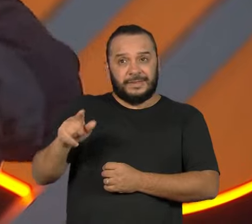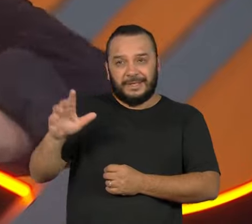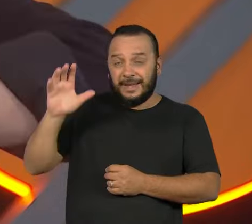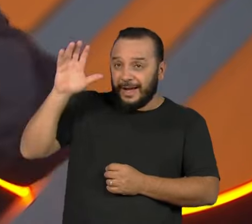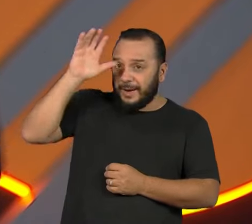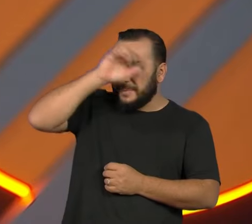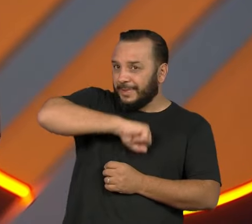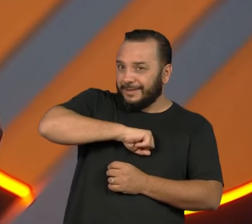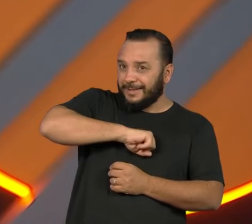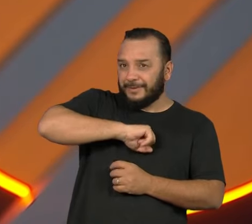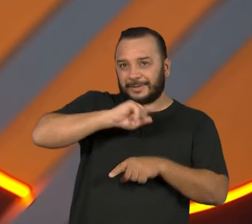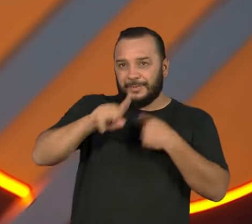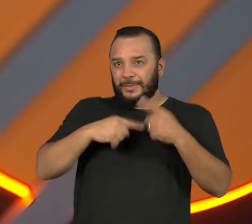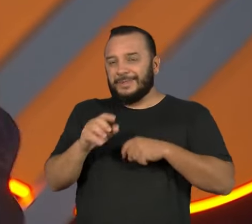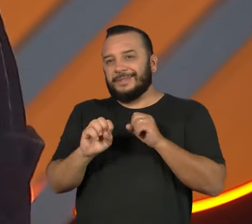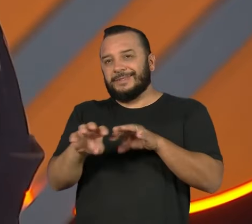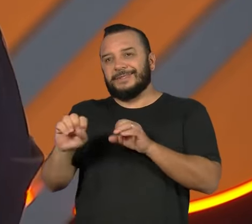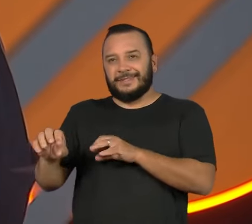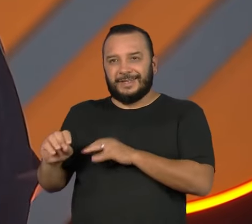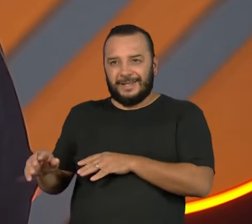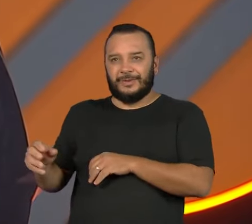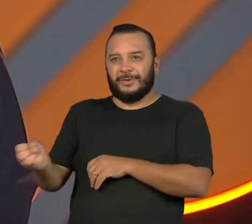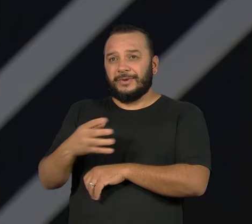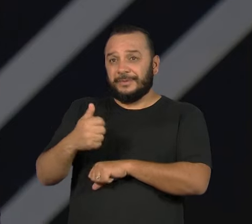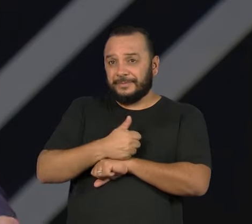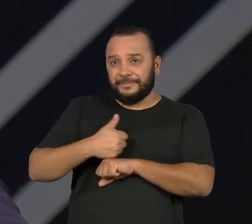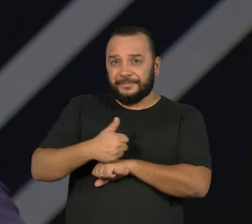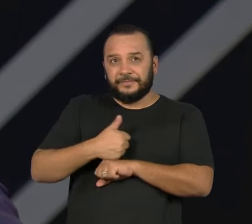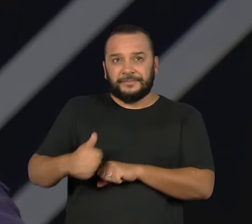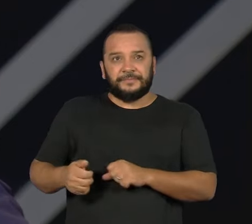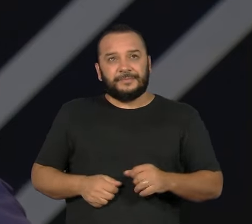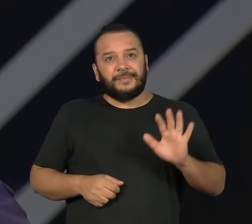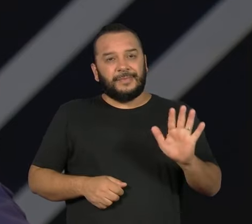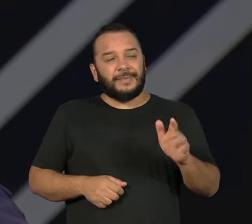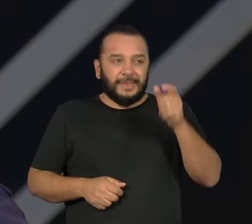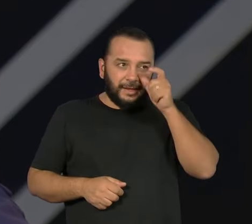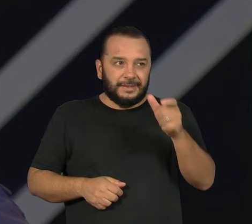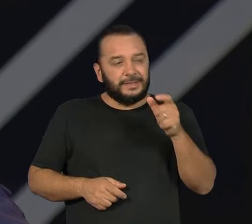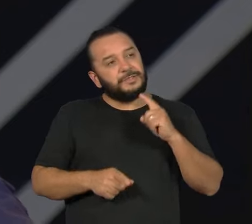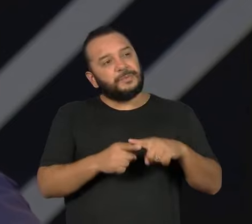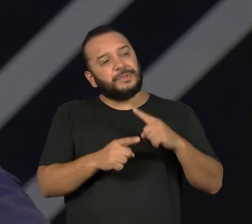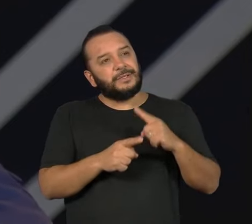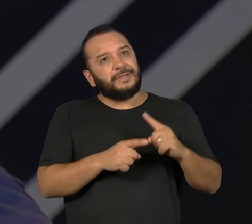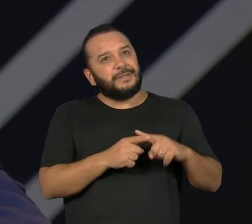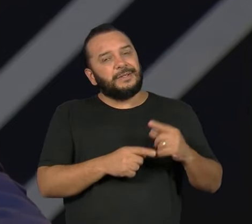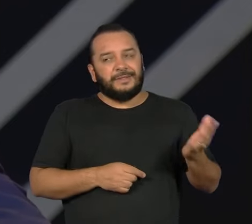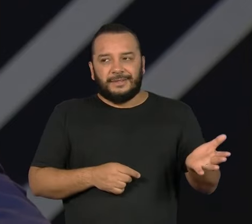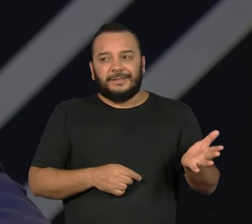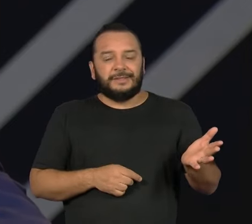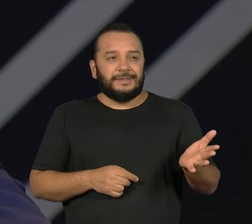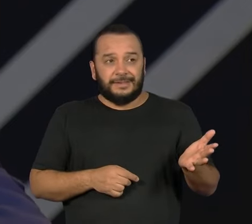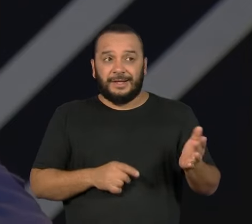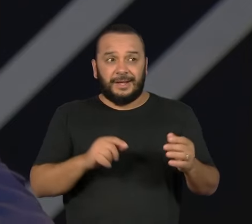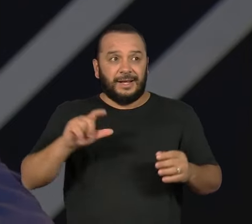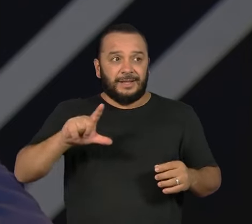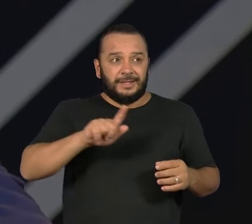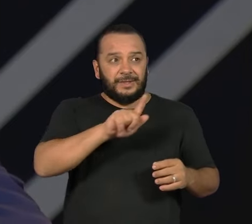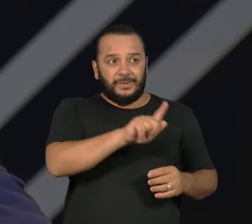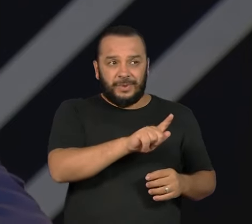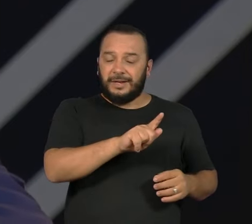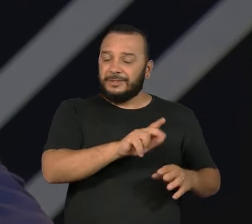e ensinar e formar novos profissionais? Então, é engraçado porque você tem a linguagem, parece que é a mesma, mas é